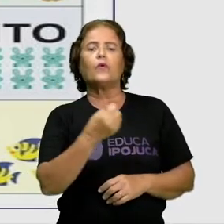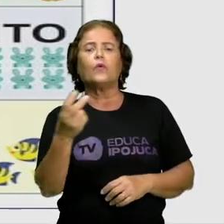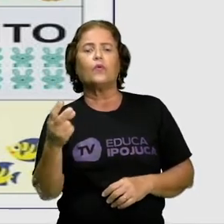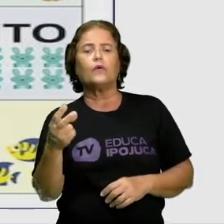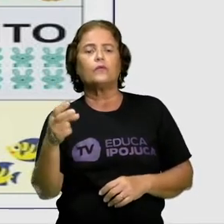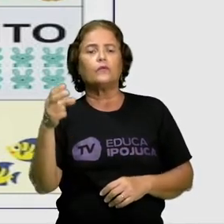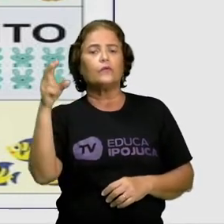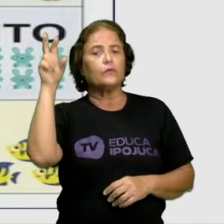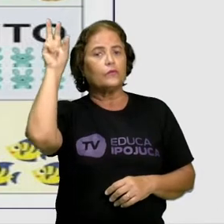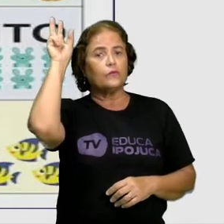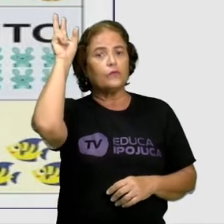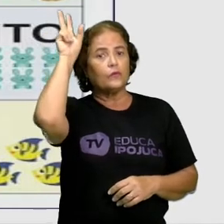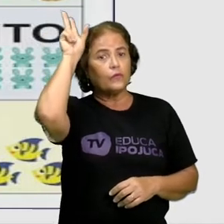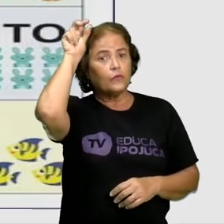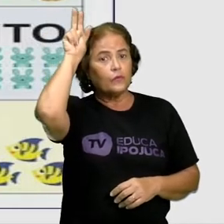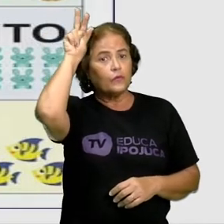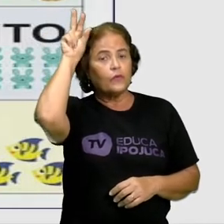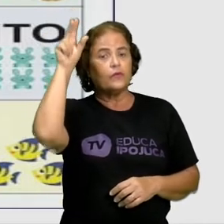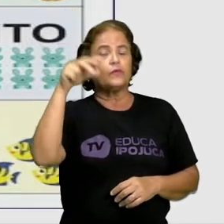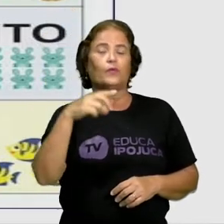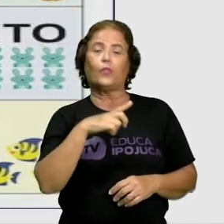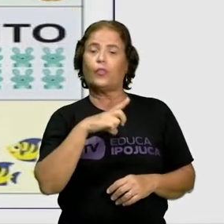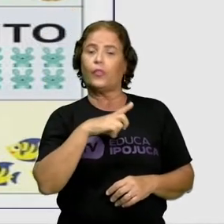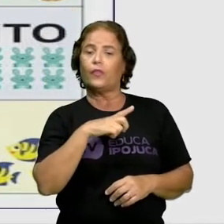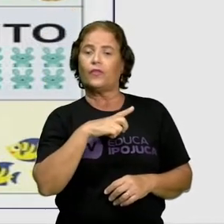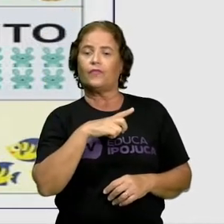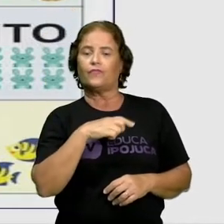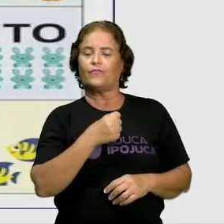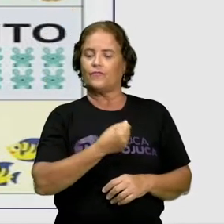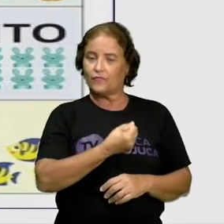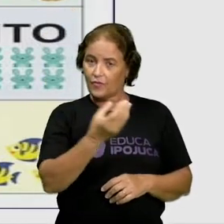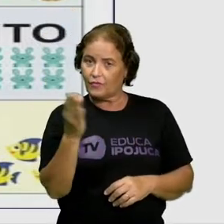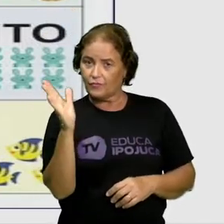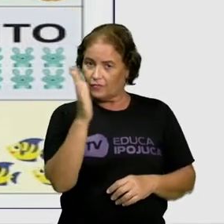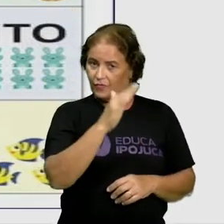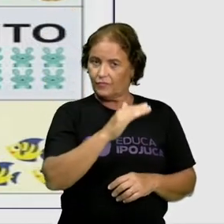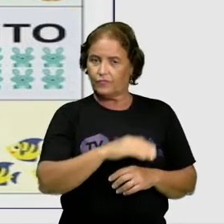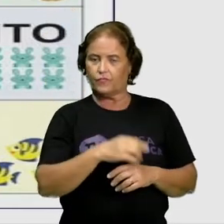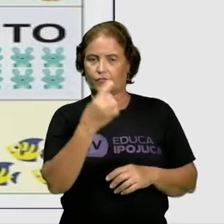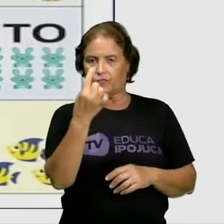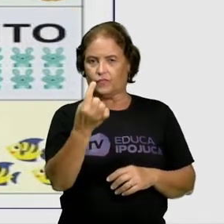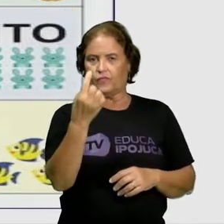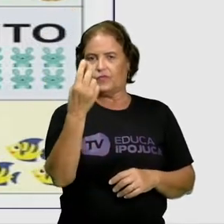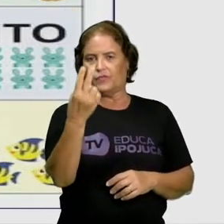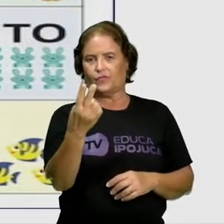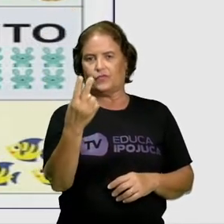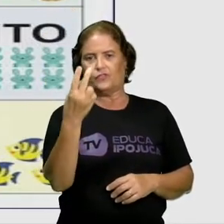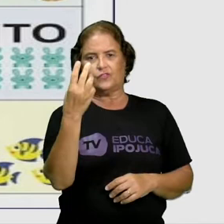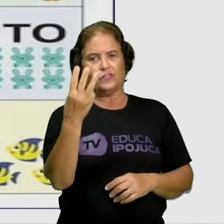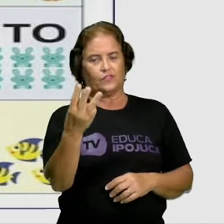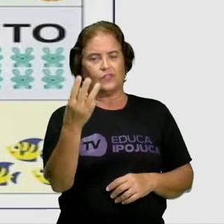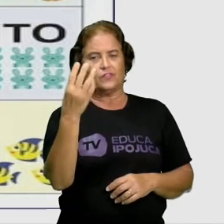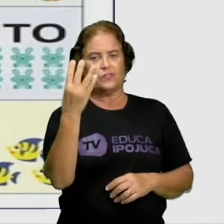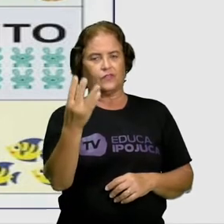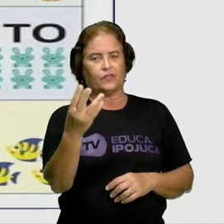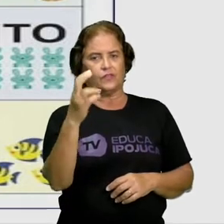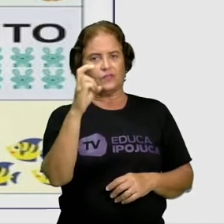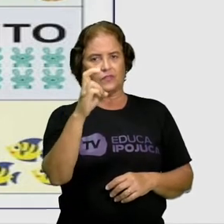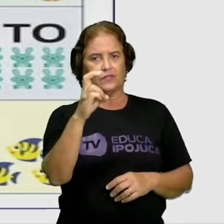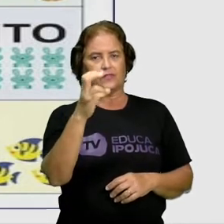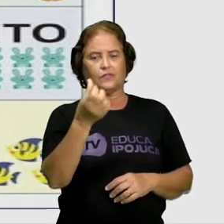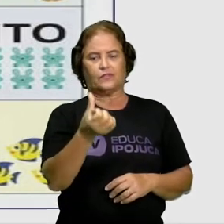temos aqui? Vamos contar com a professora? Vamos lá. 1, 2, 3,